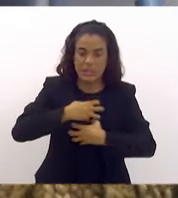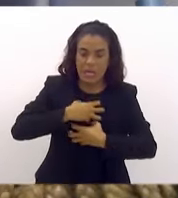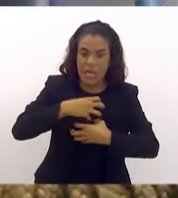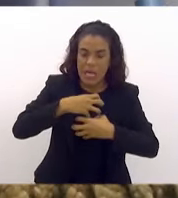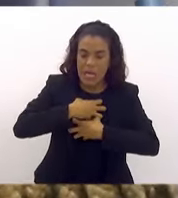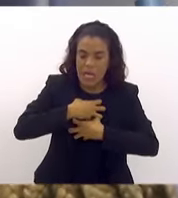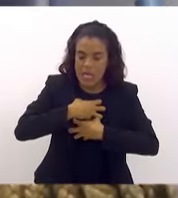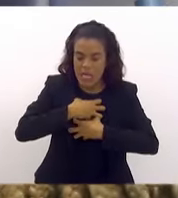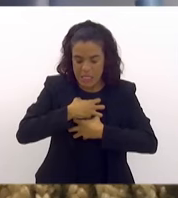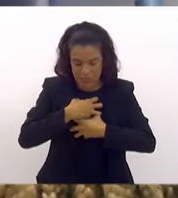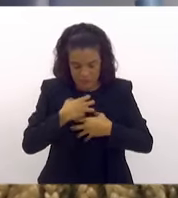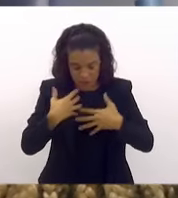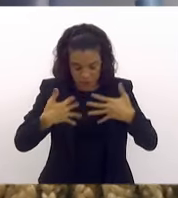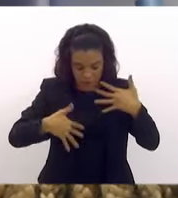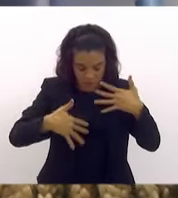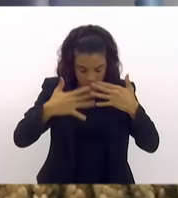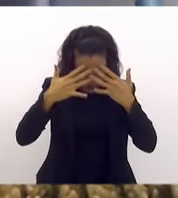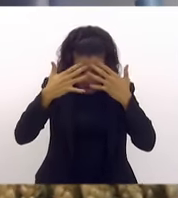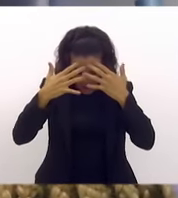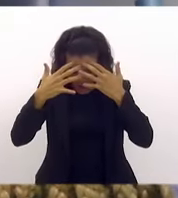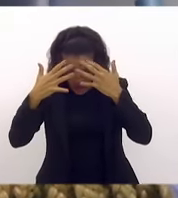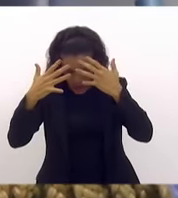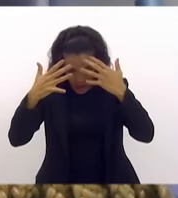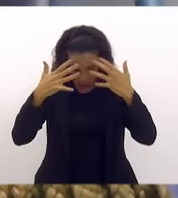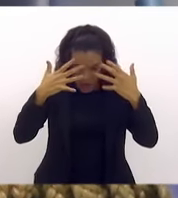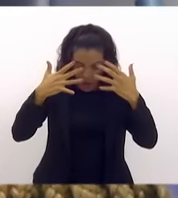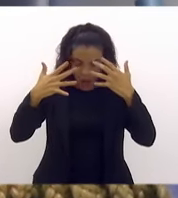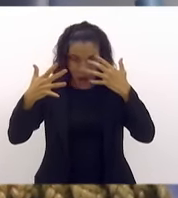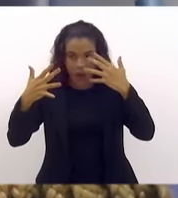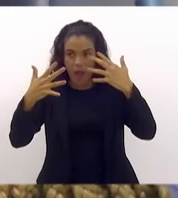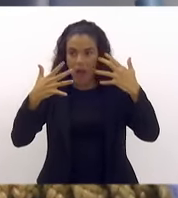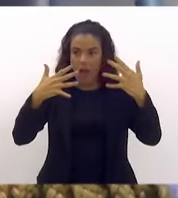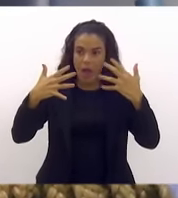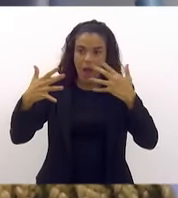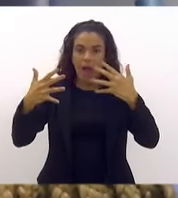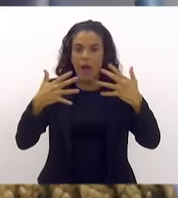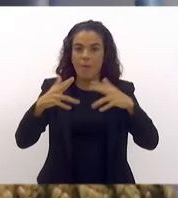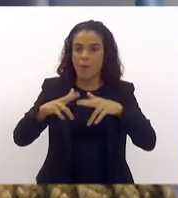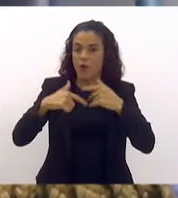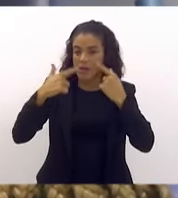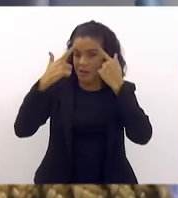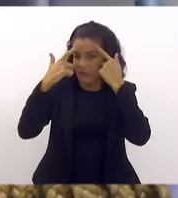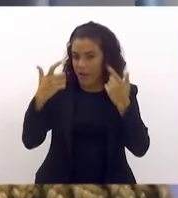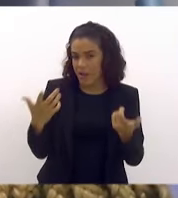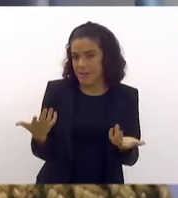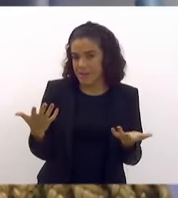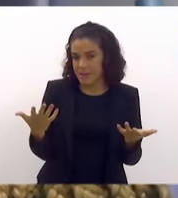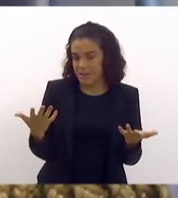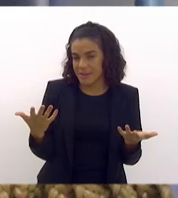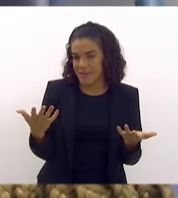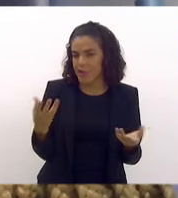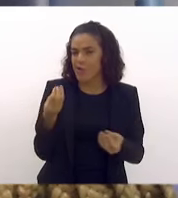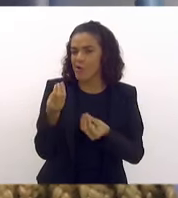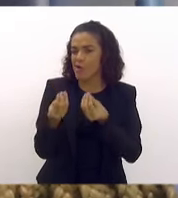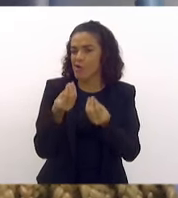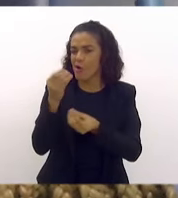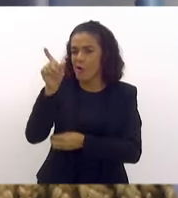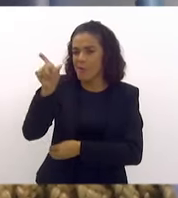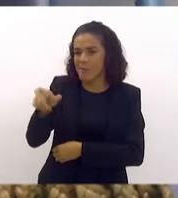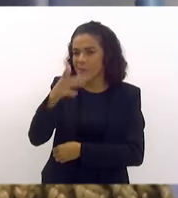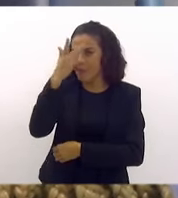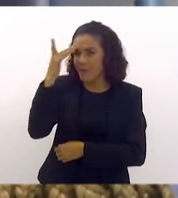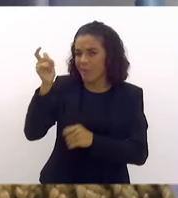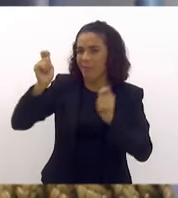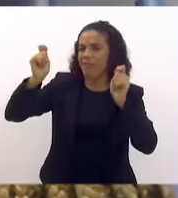que a subjetividade humana diz Bem diante de tamanha violência como ela tem condições